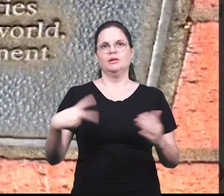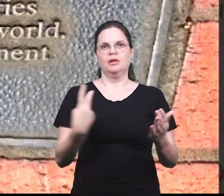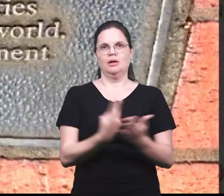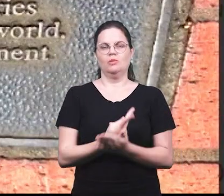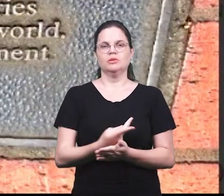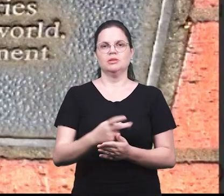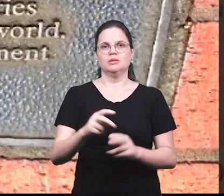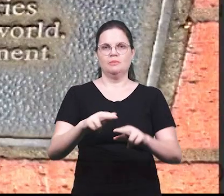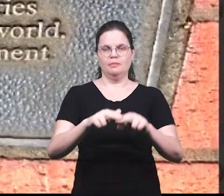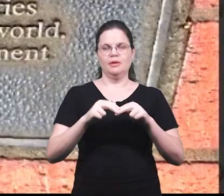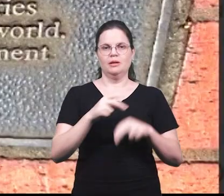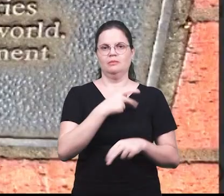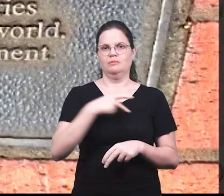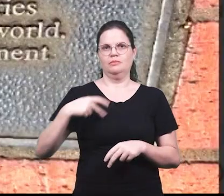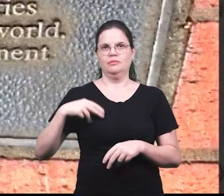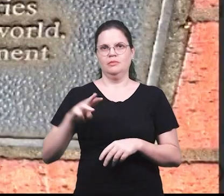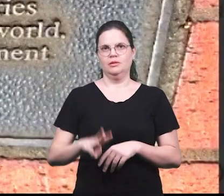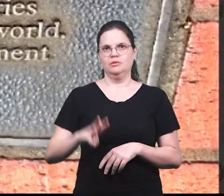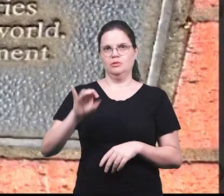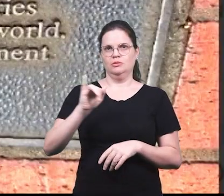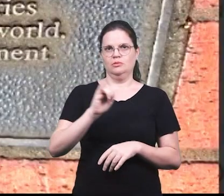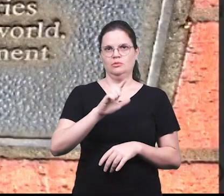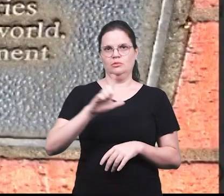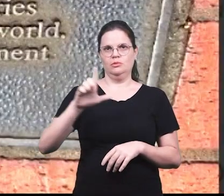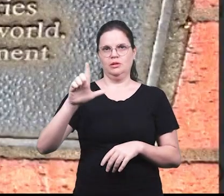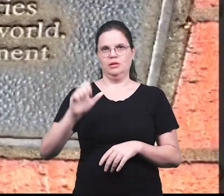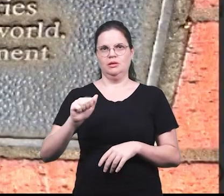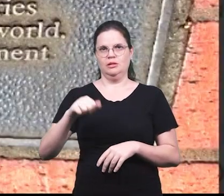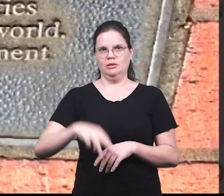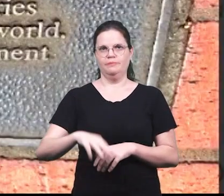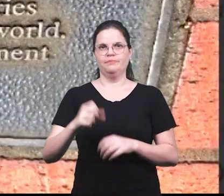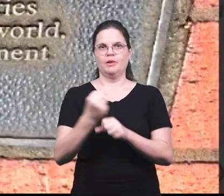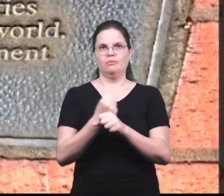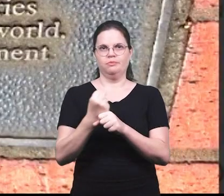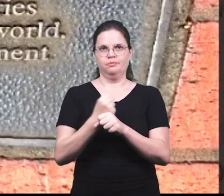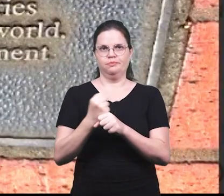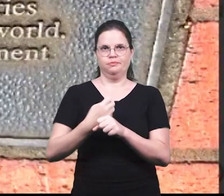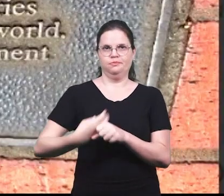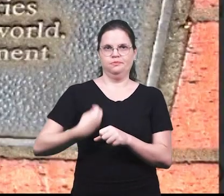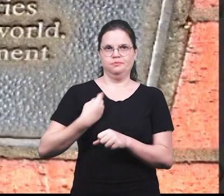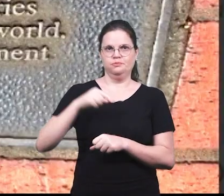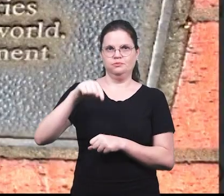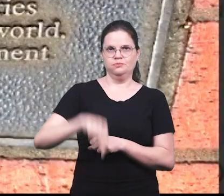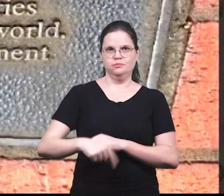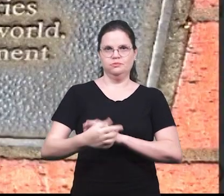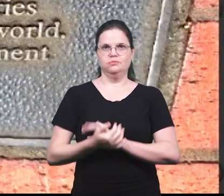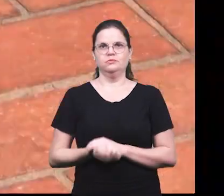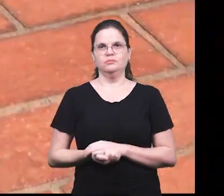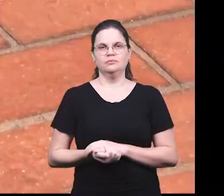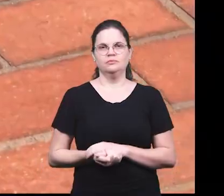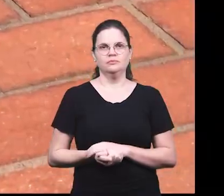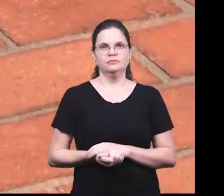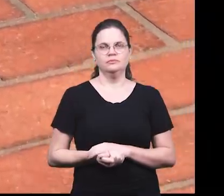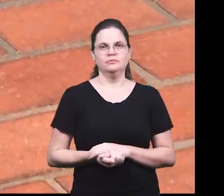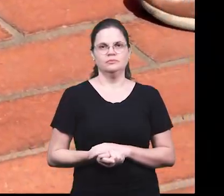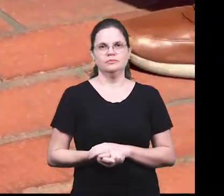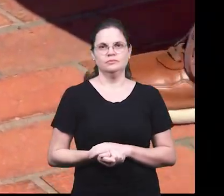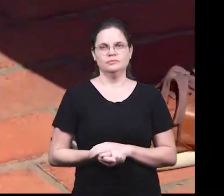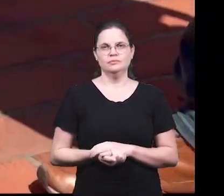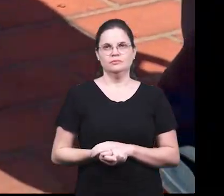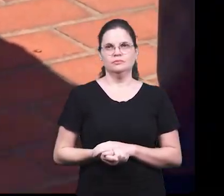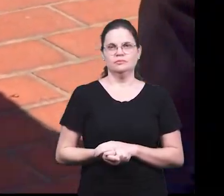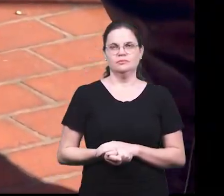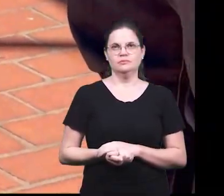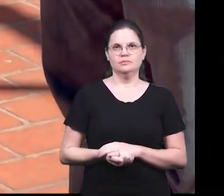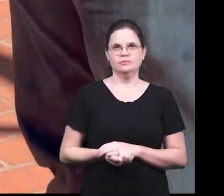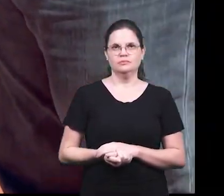direção do pastor William Seymour. Nesses anos aqui, aquilo que o pastor já estava explicando,